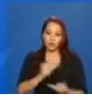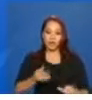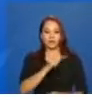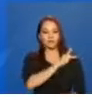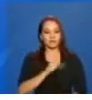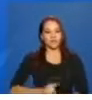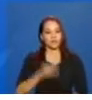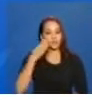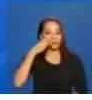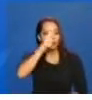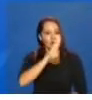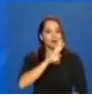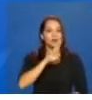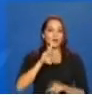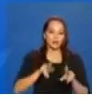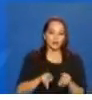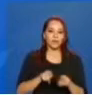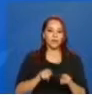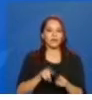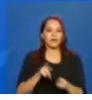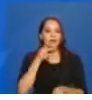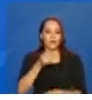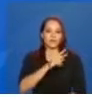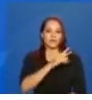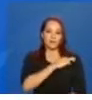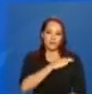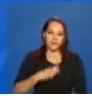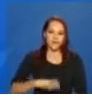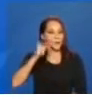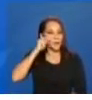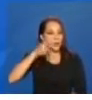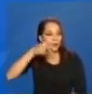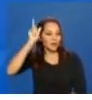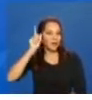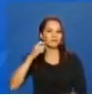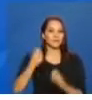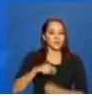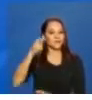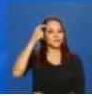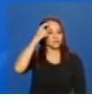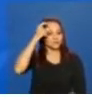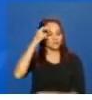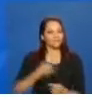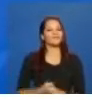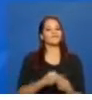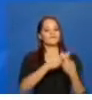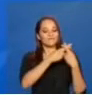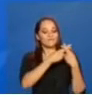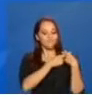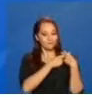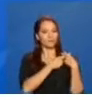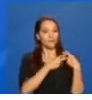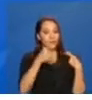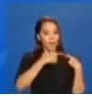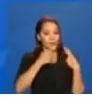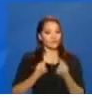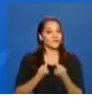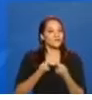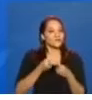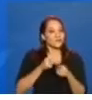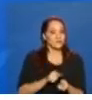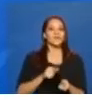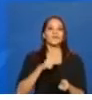Bolsonaro, referendado pelo ministro Paulo Guedes, nós temos que ter muita consciência e muita responsabilidade. Esse é o desafio que está